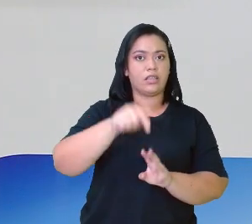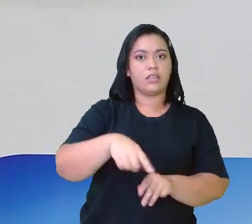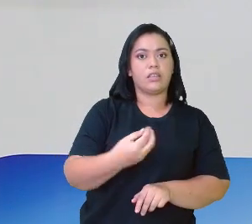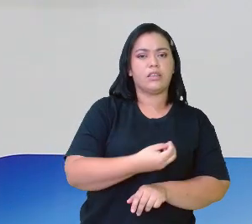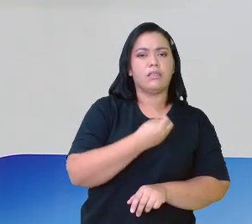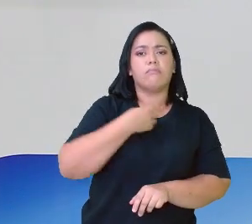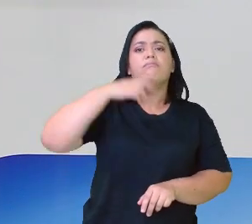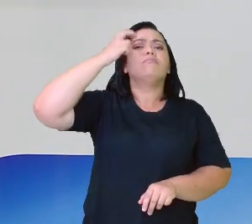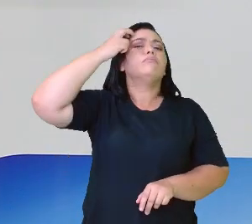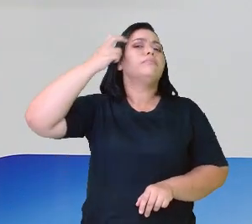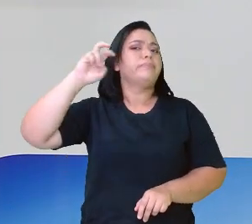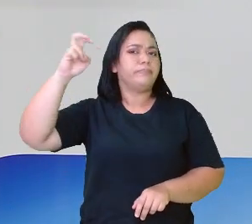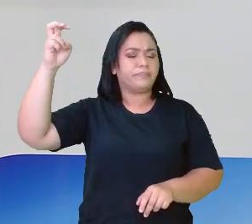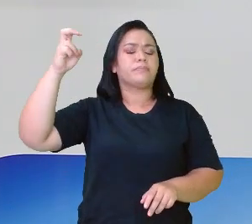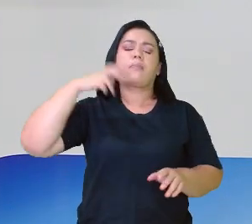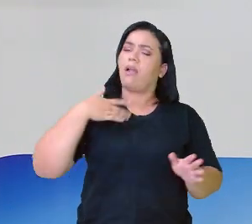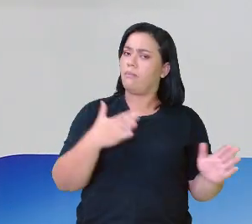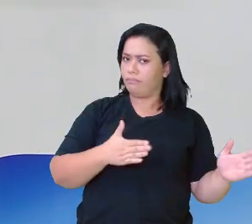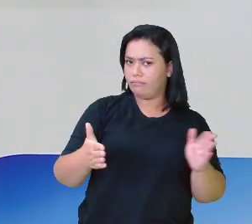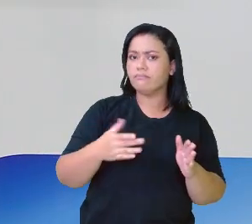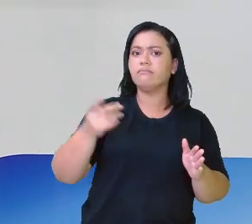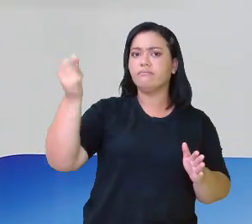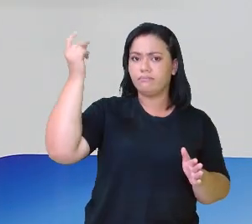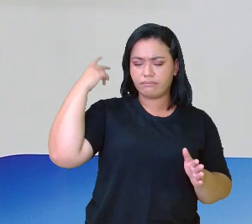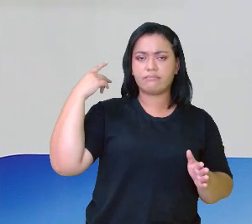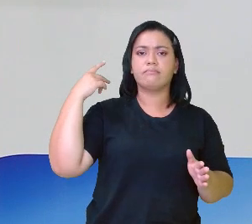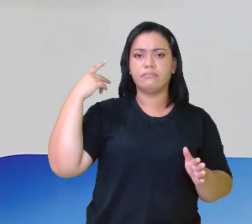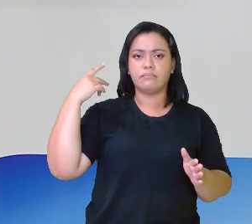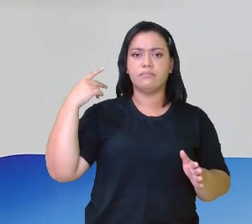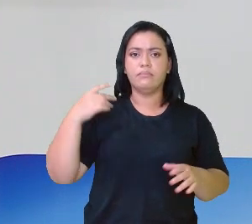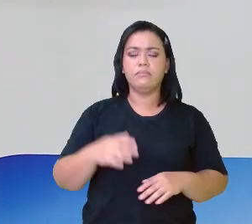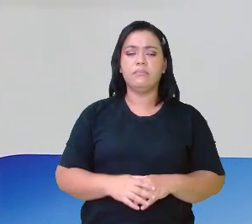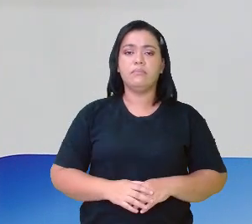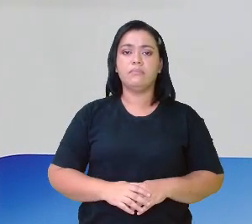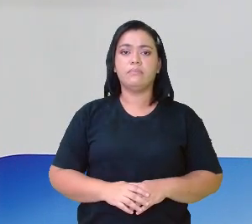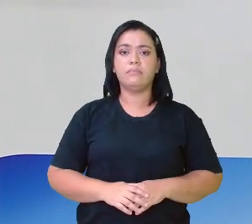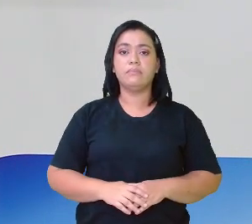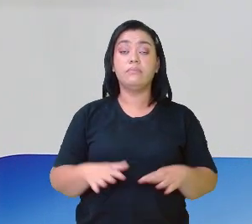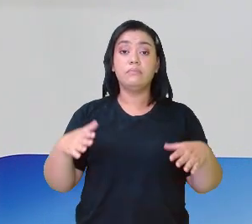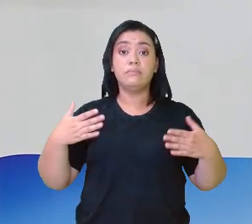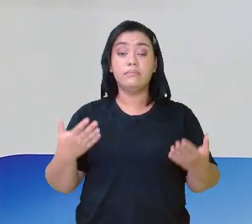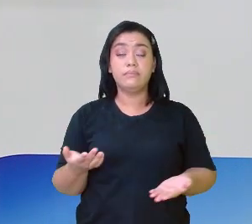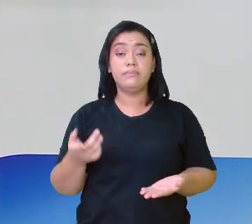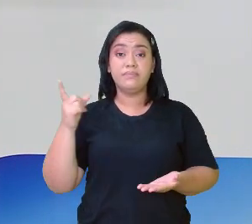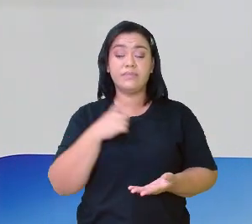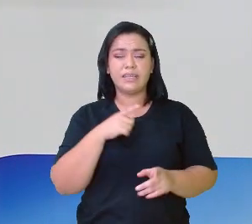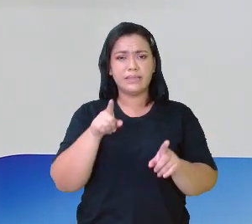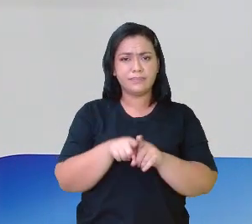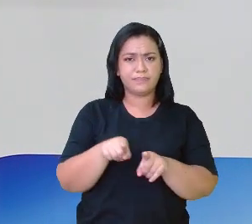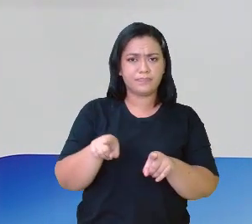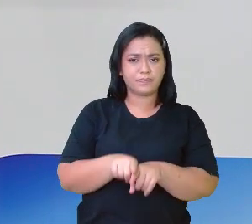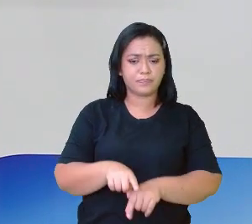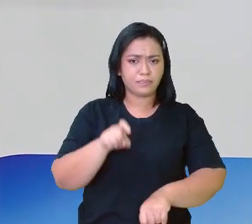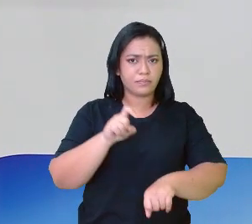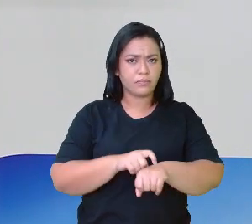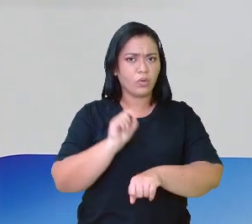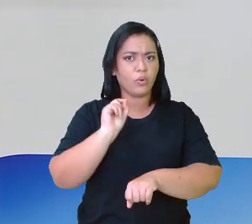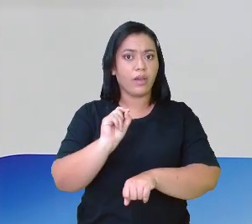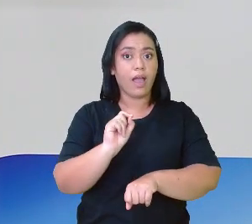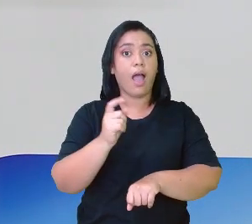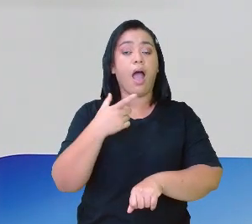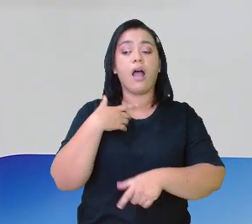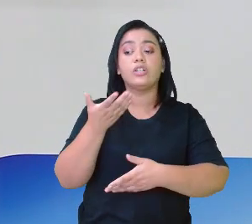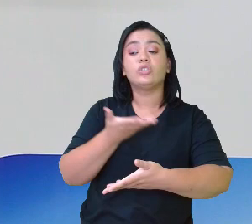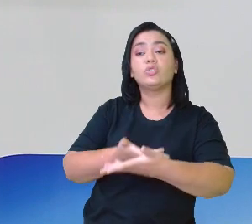sua cultura, que viviam naquele período, naquela época, onde nós vamos encontrar nesse momento aí uma troca